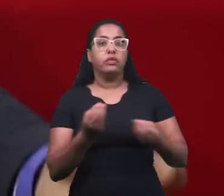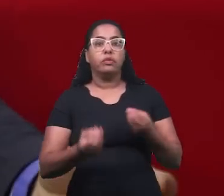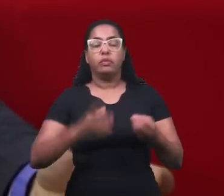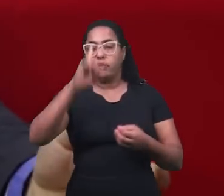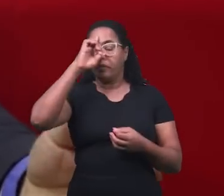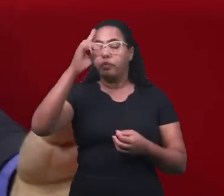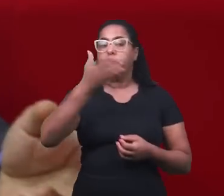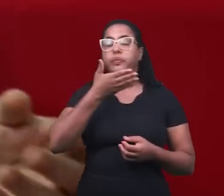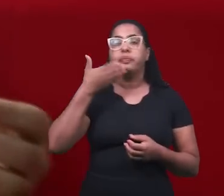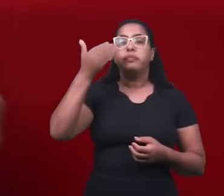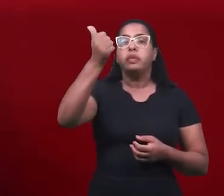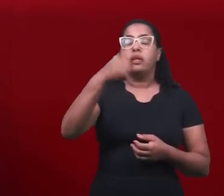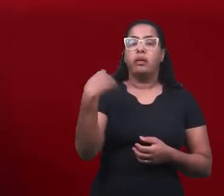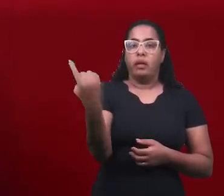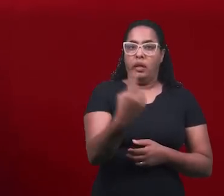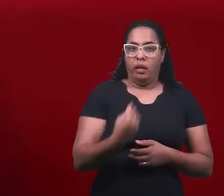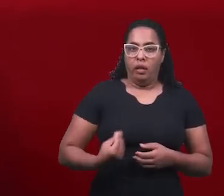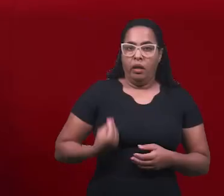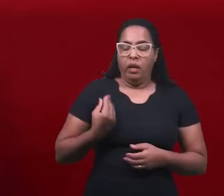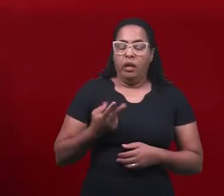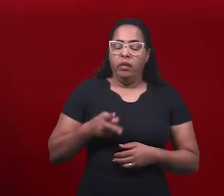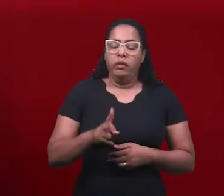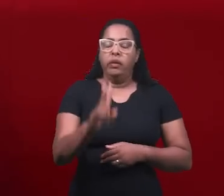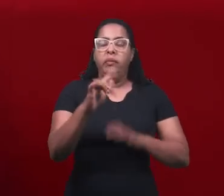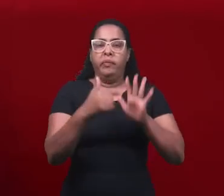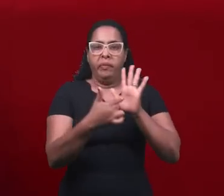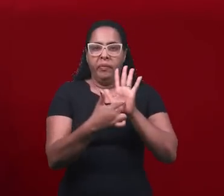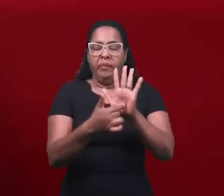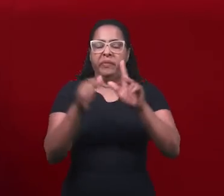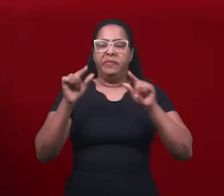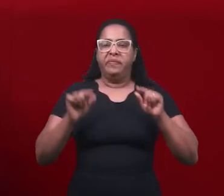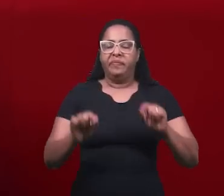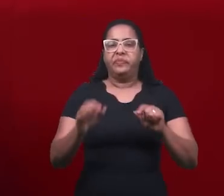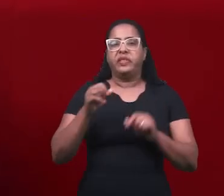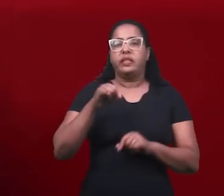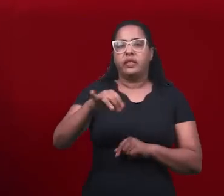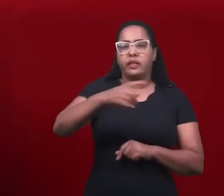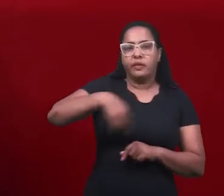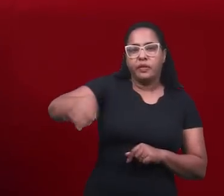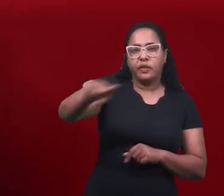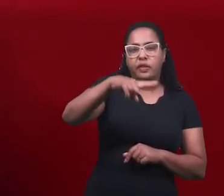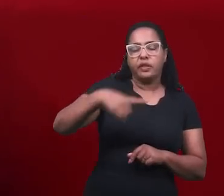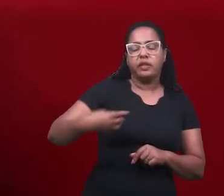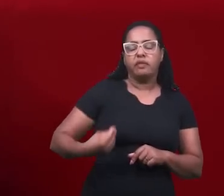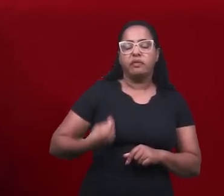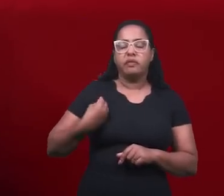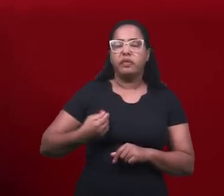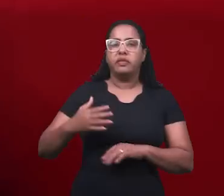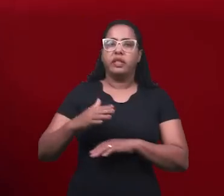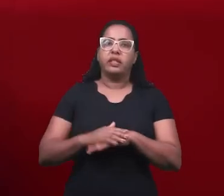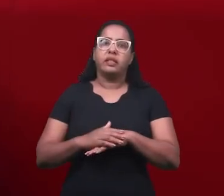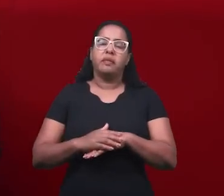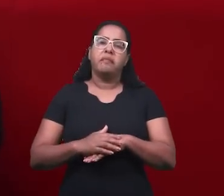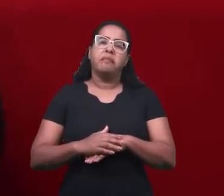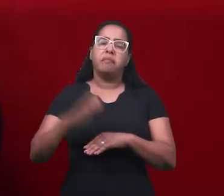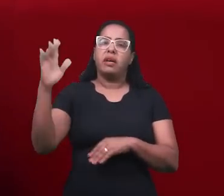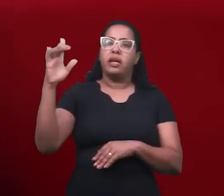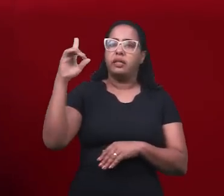melhor por nós, né? Eu sempre digo o seguinte: se a gente vivesse a